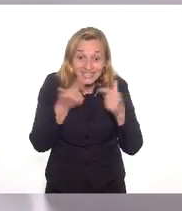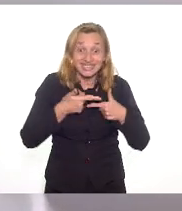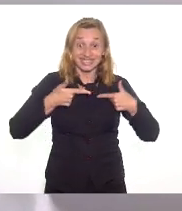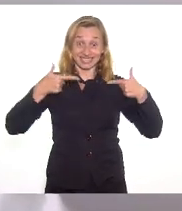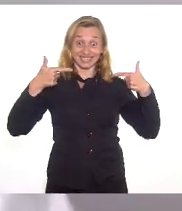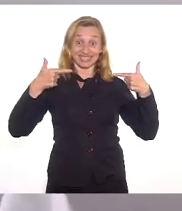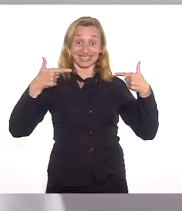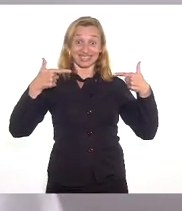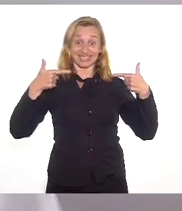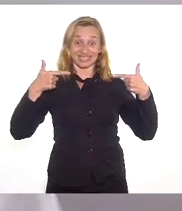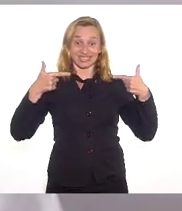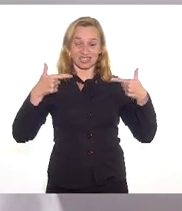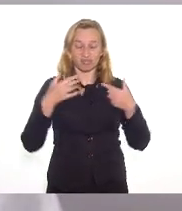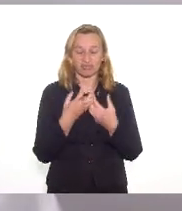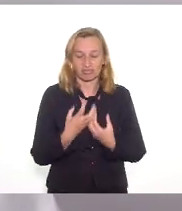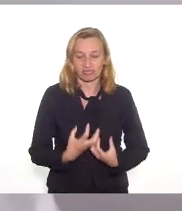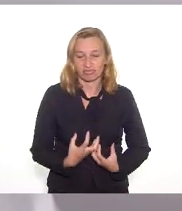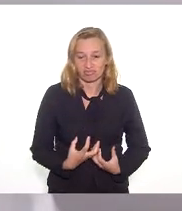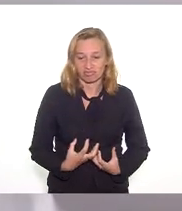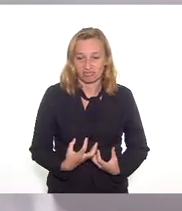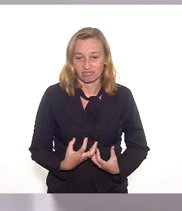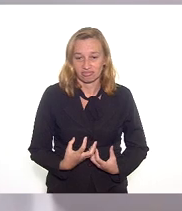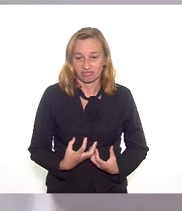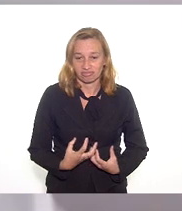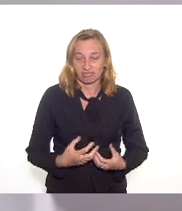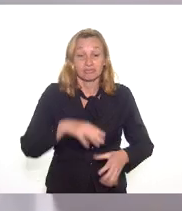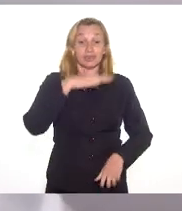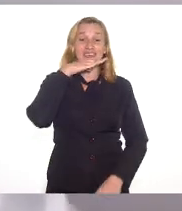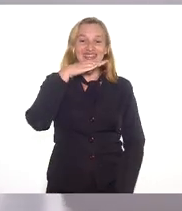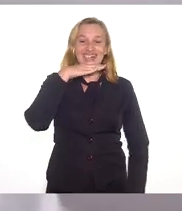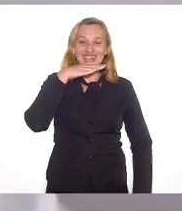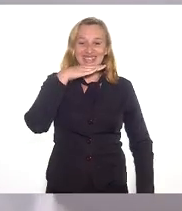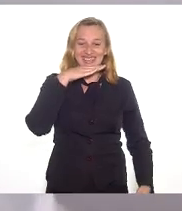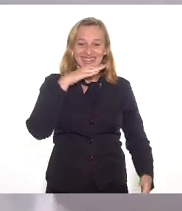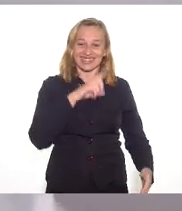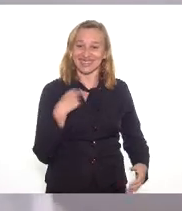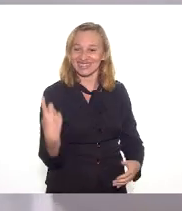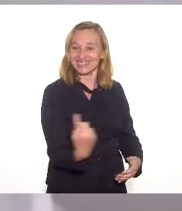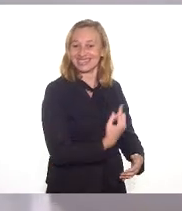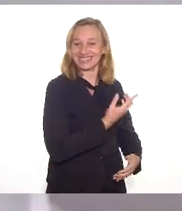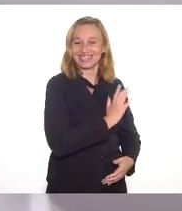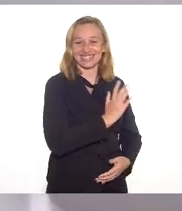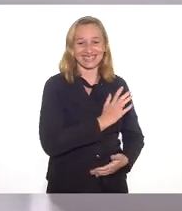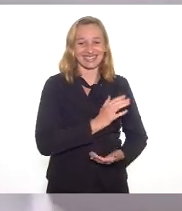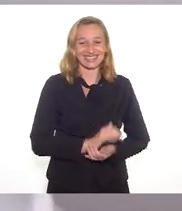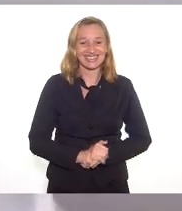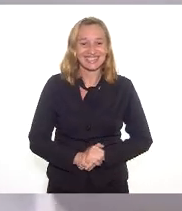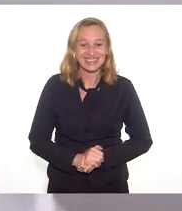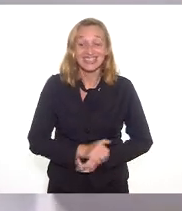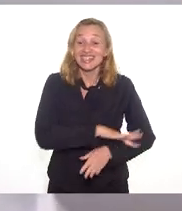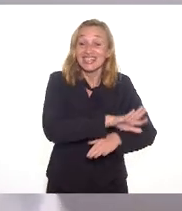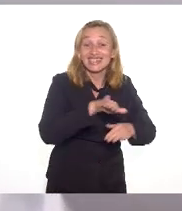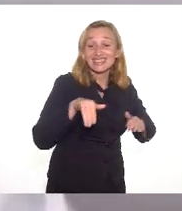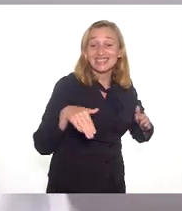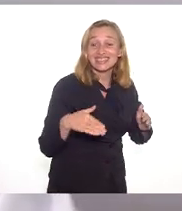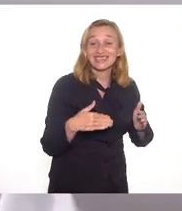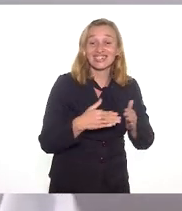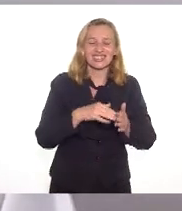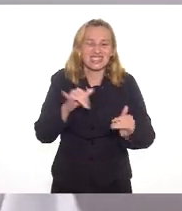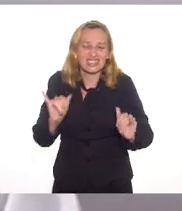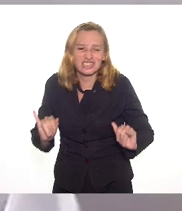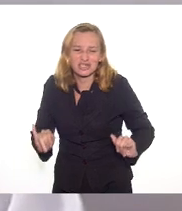do que cansaço, Mangueira cabe em nosso abraço. E toda a dor desse